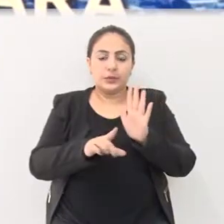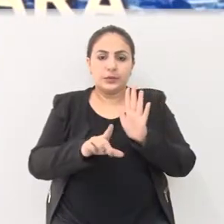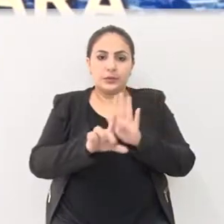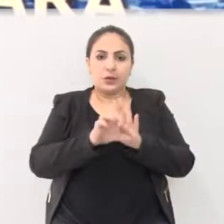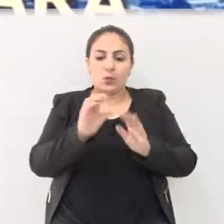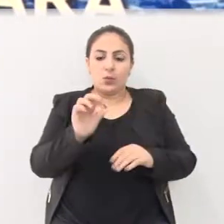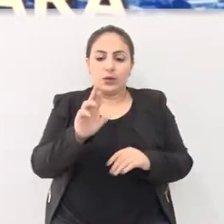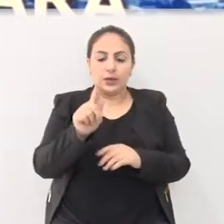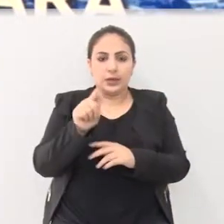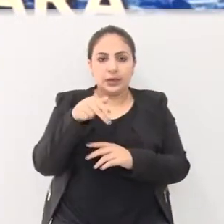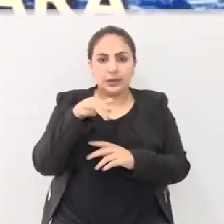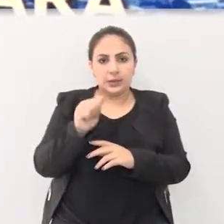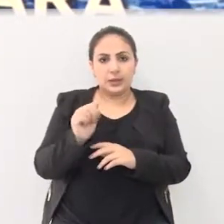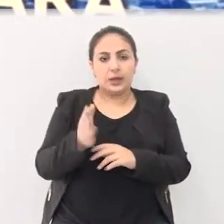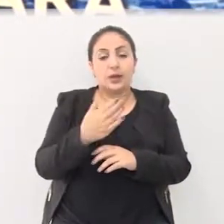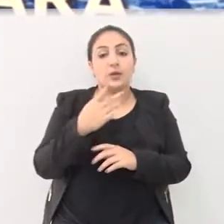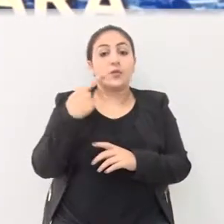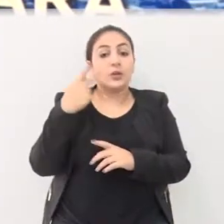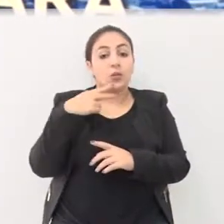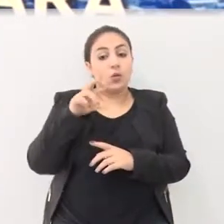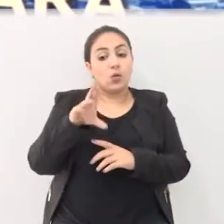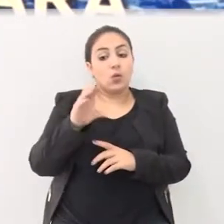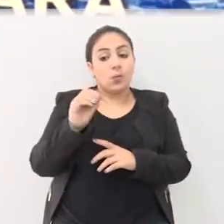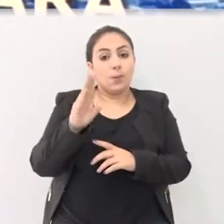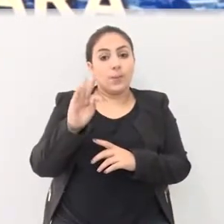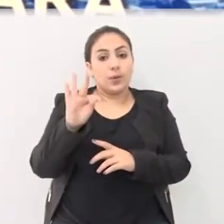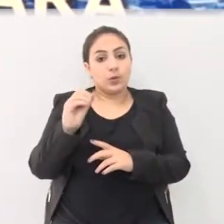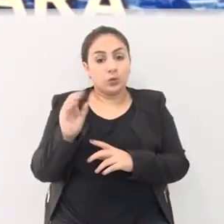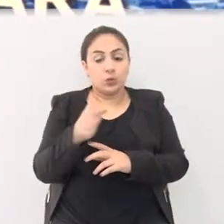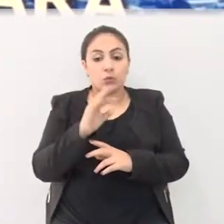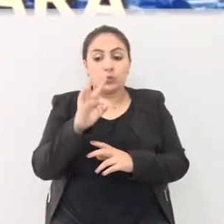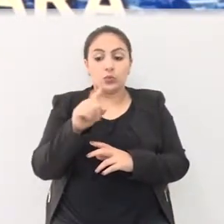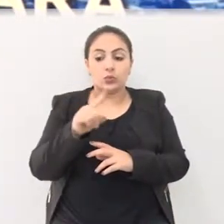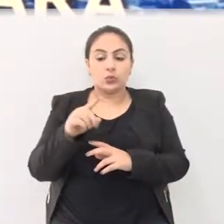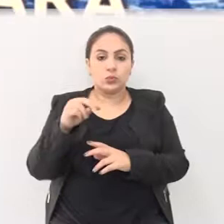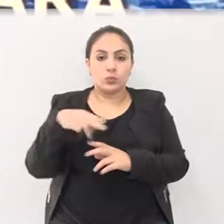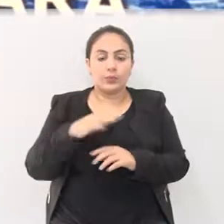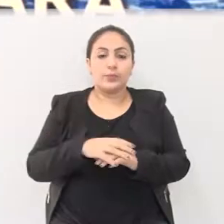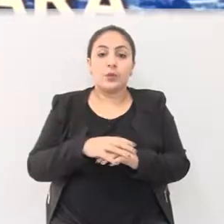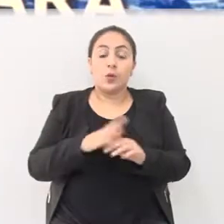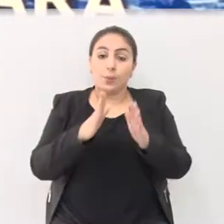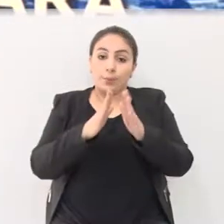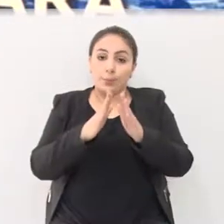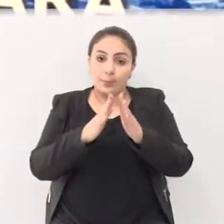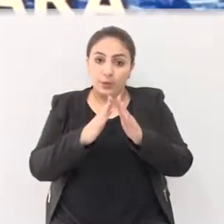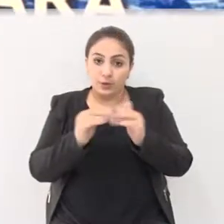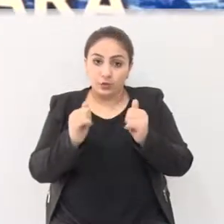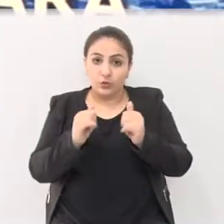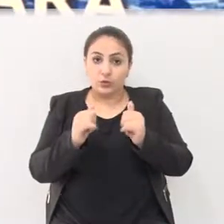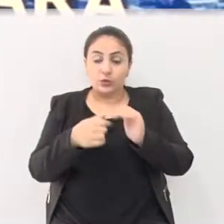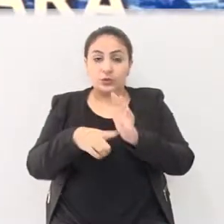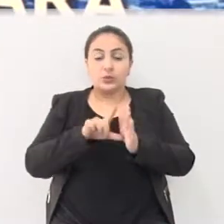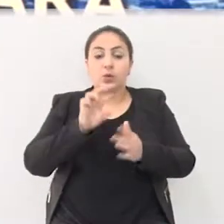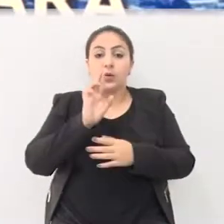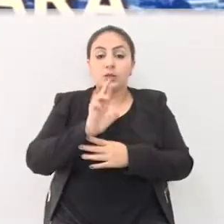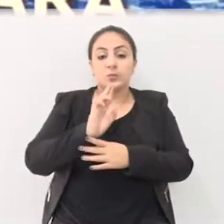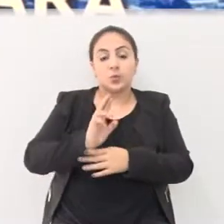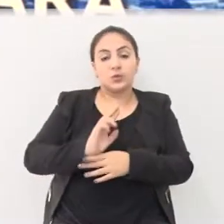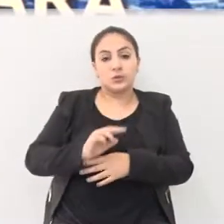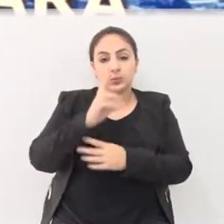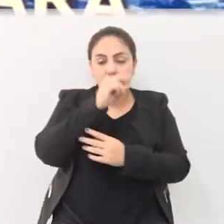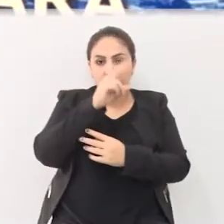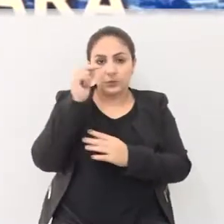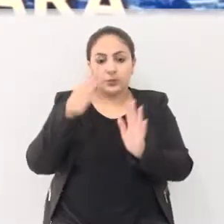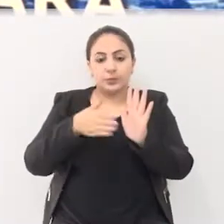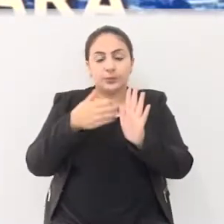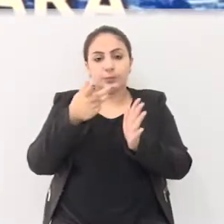lei orgânica do vereador Roberto Gabriel Tozon. O pedido disciplina o prazo e a forma das respostas do Poder